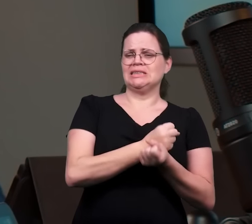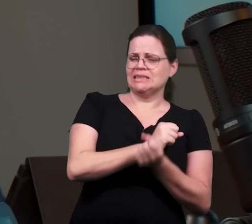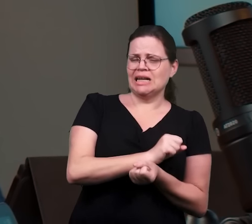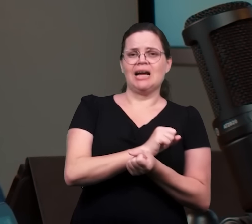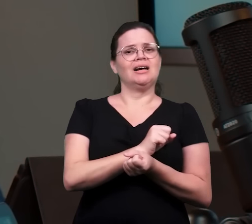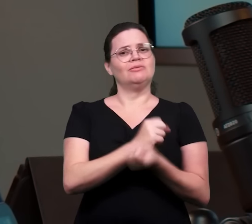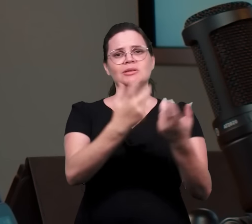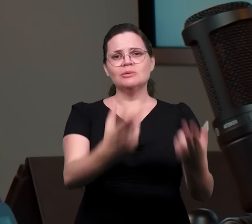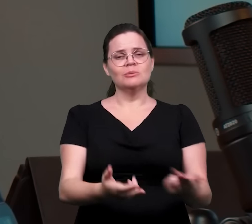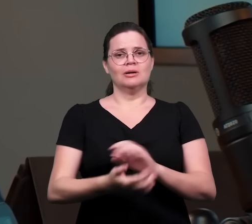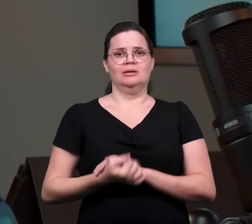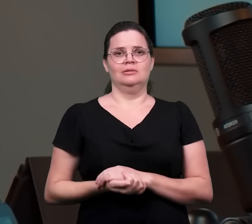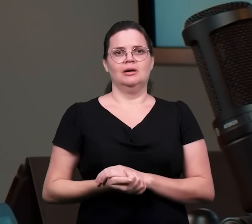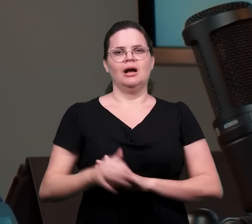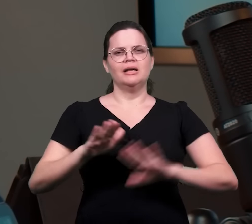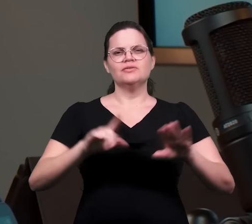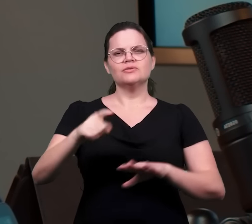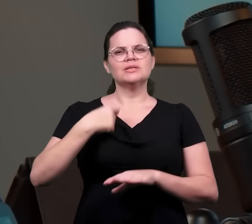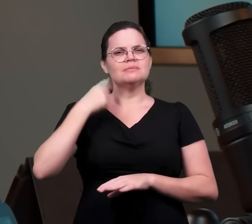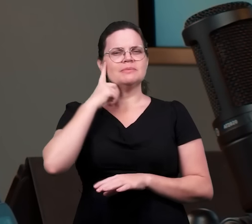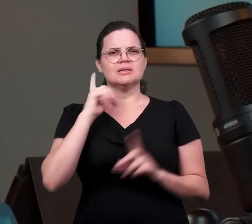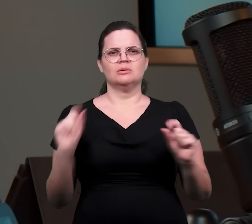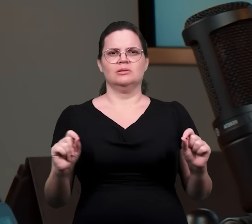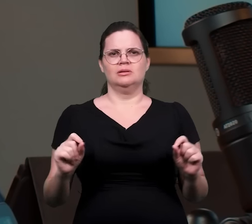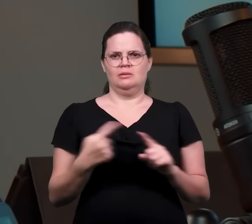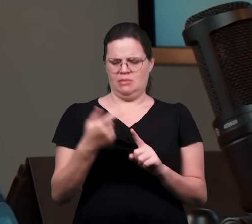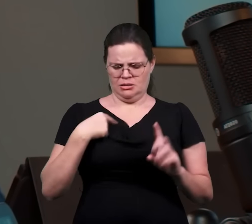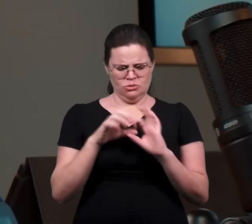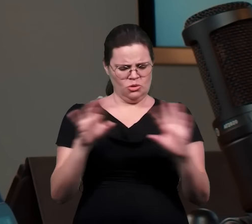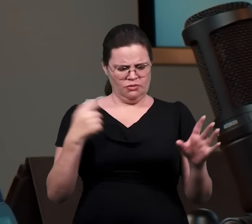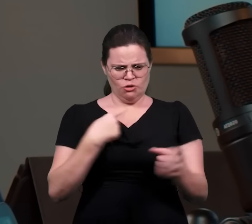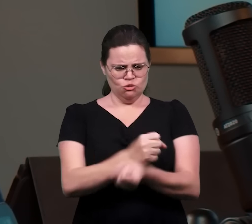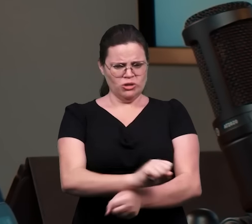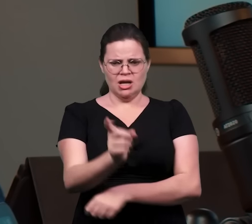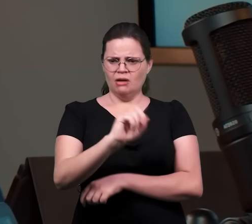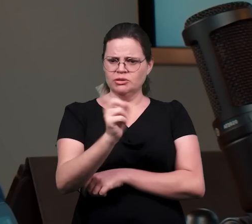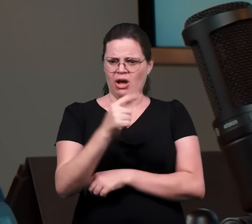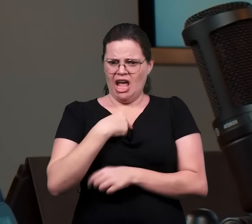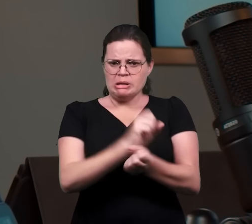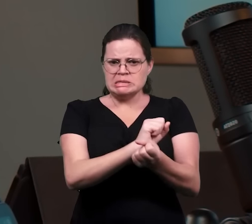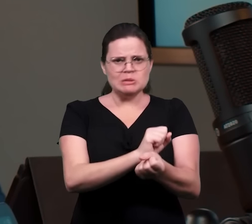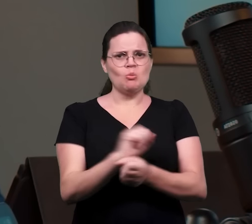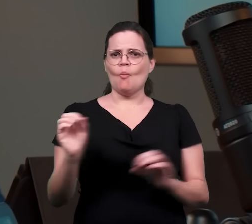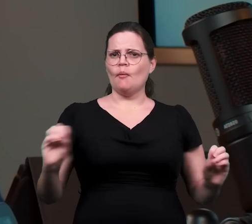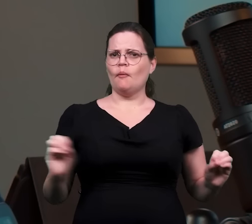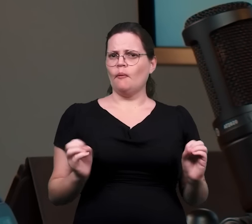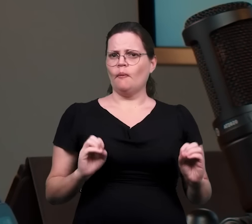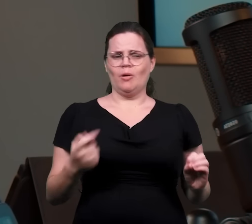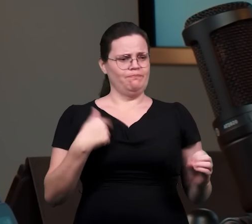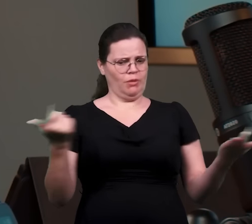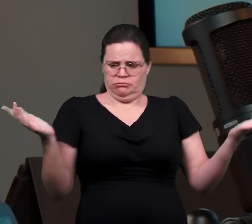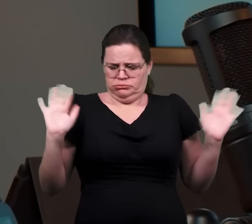né? O povo de Israel estava escravo. E alguém pode dizer, você pode estar nos ouvindo, pode dizer, mas eu sou livre, eu não sou escravo, eu não sou preso a